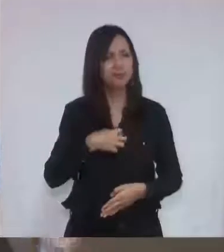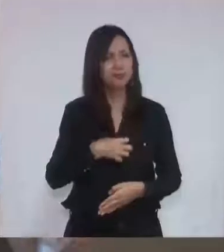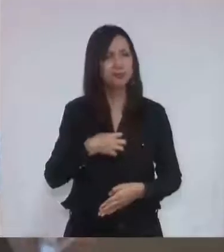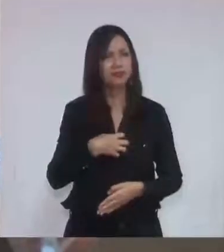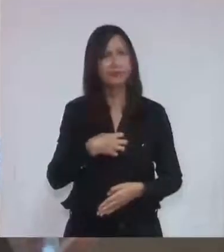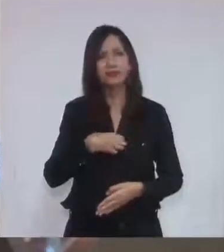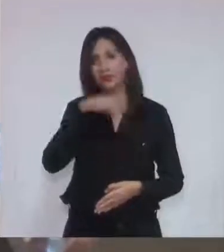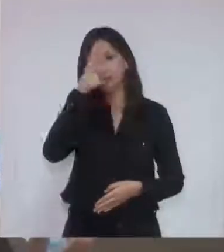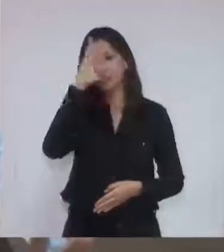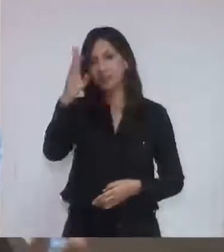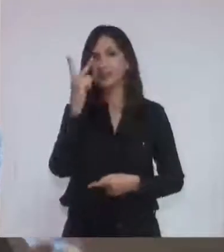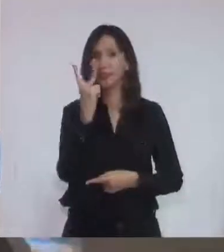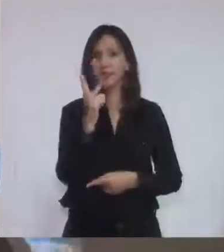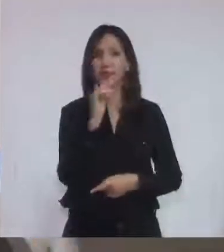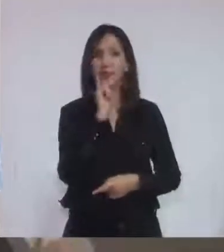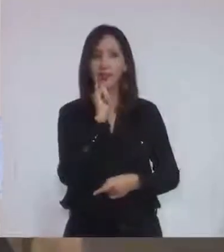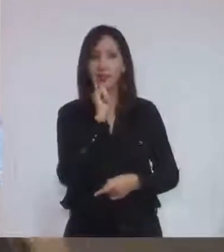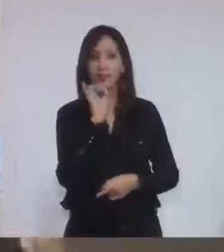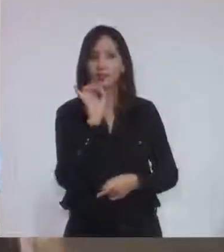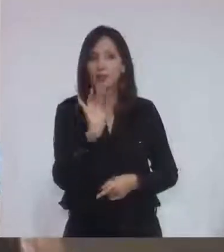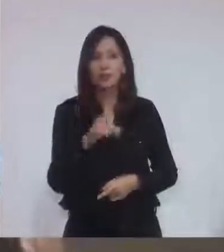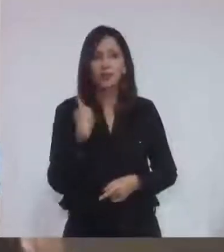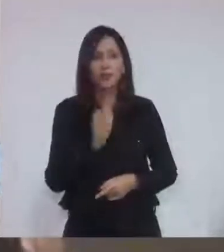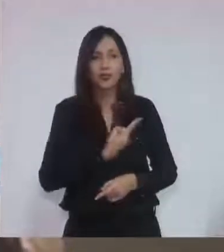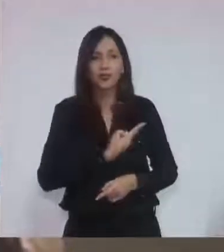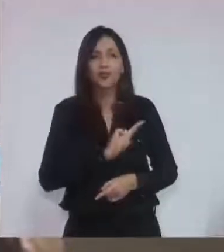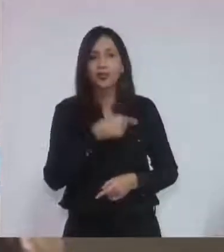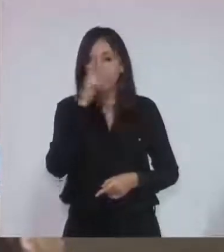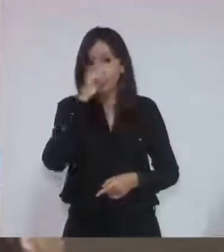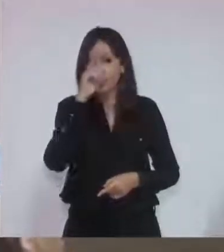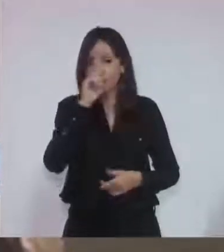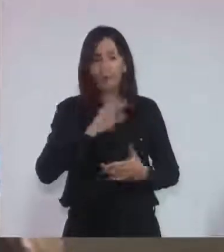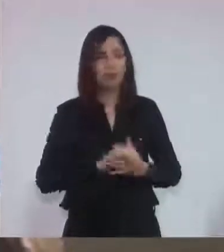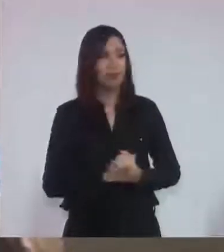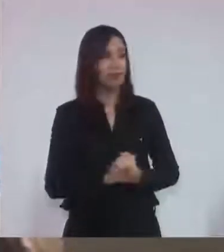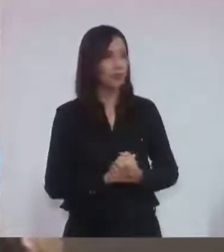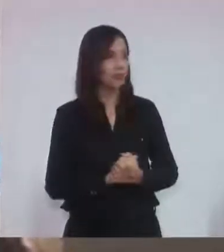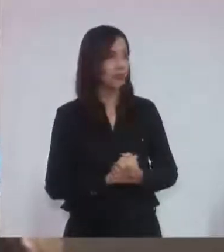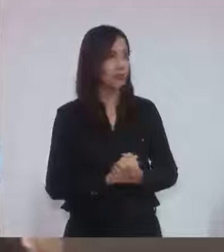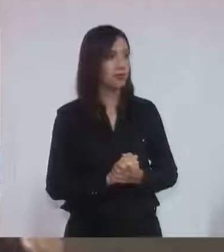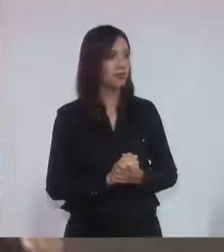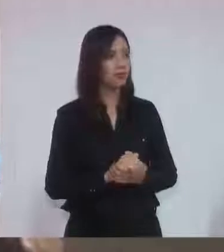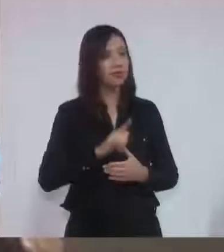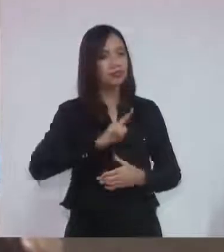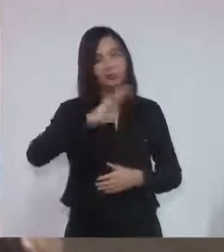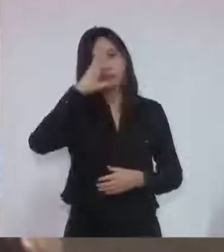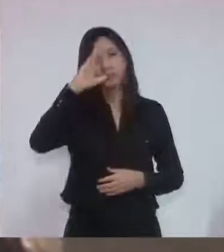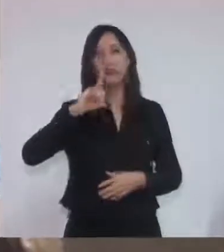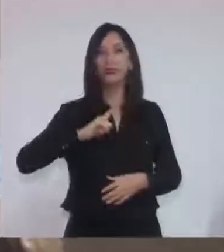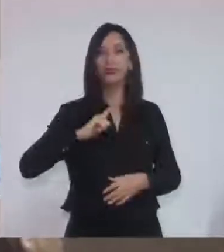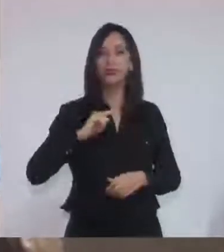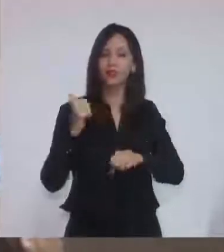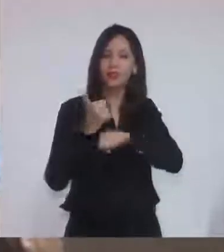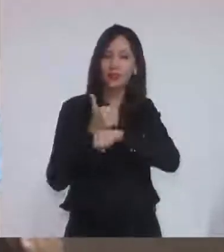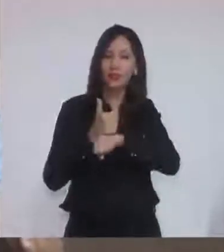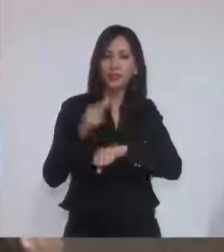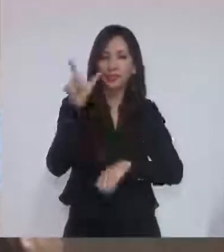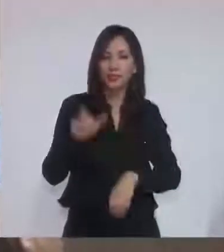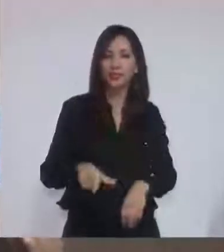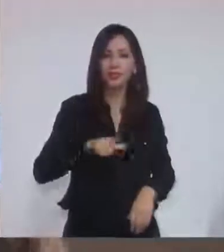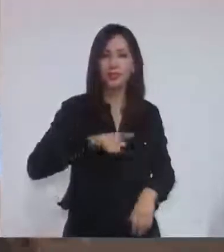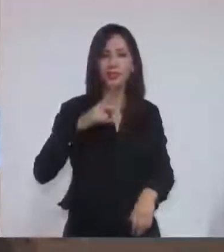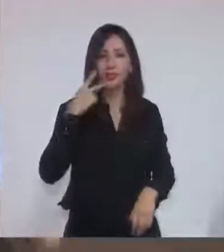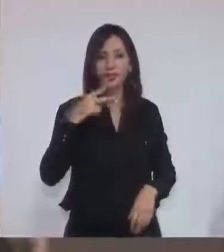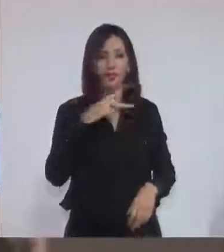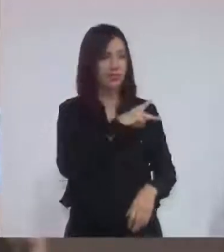principalmente por dois motivos. Não é só para a gente se relembrar. Então, o papel dos vereadores, não é, muito bem realizado